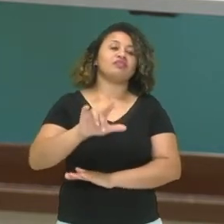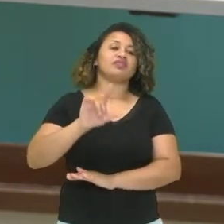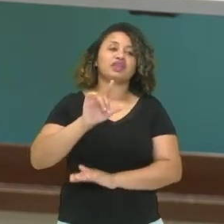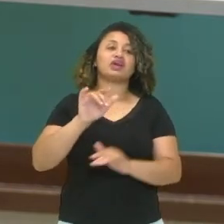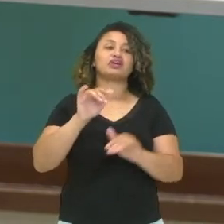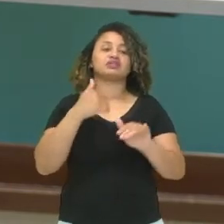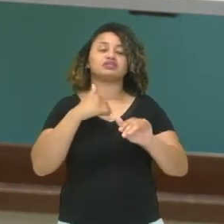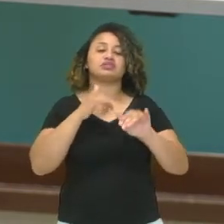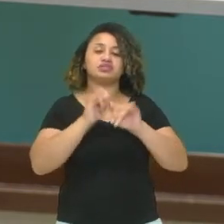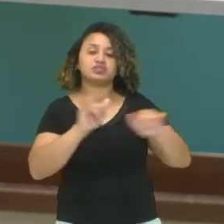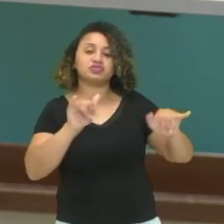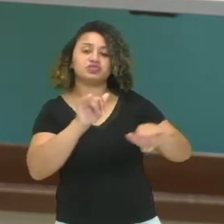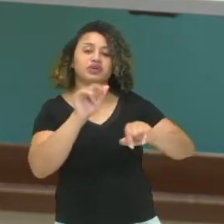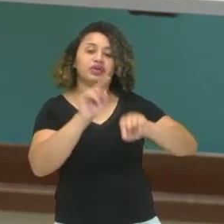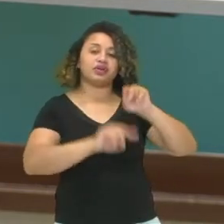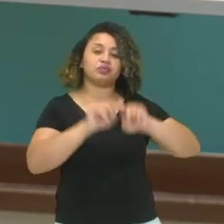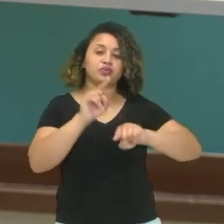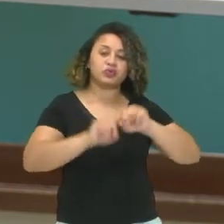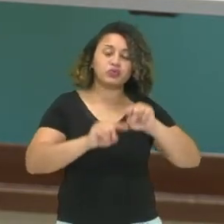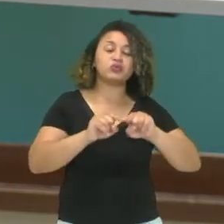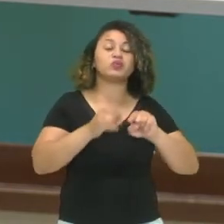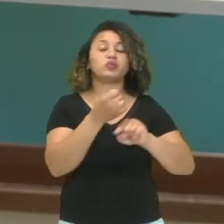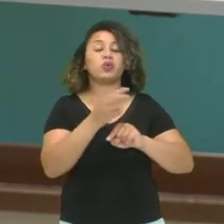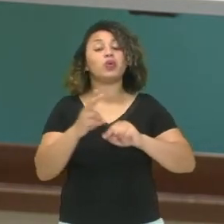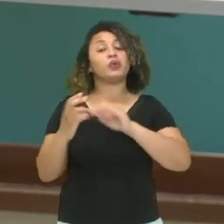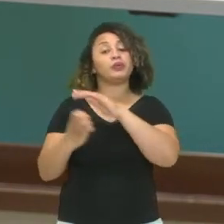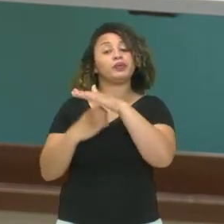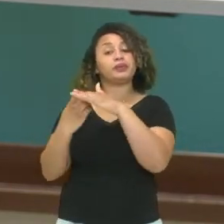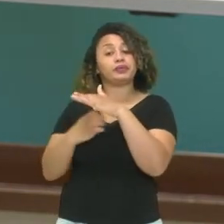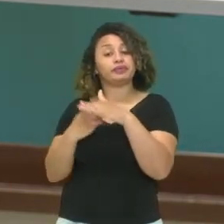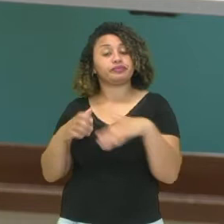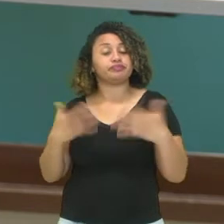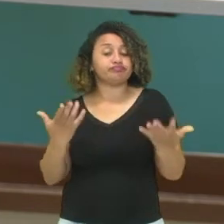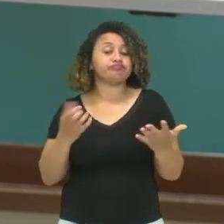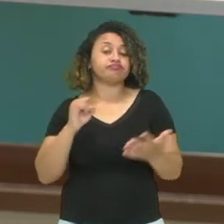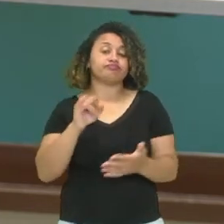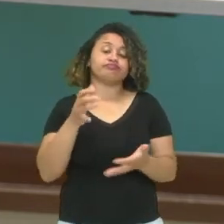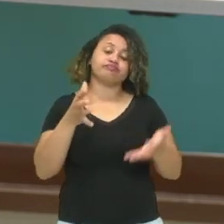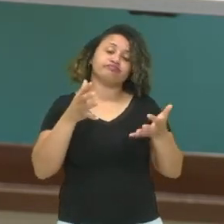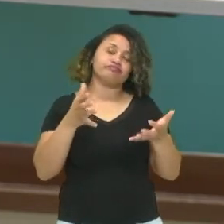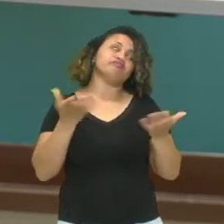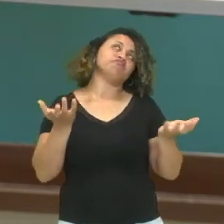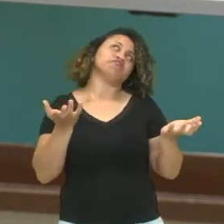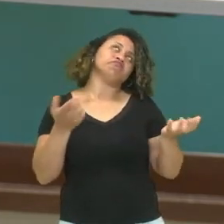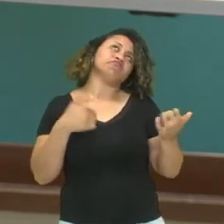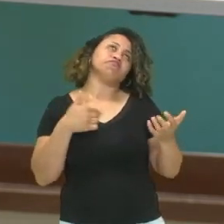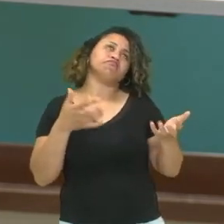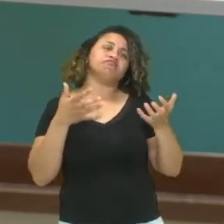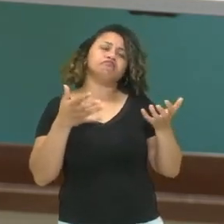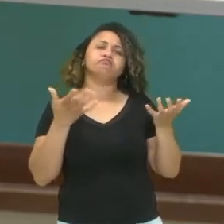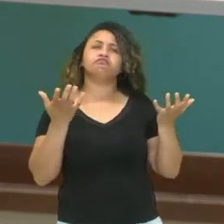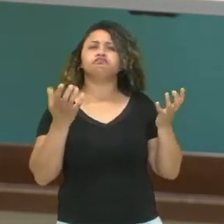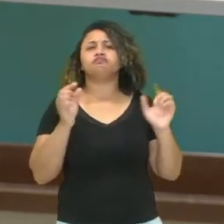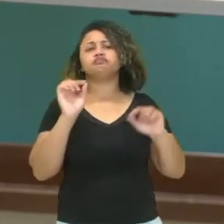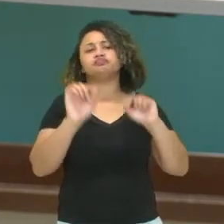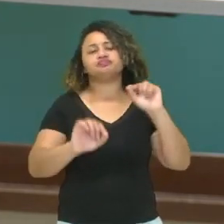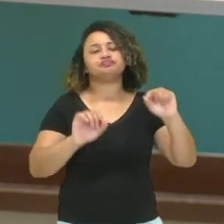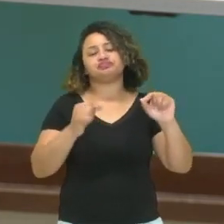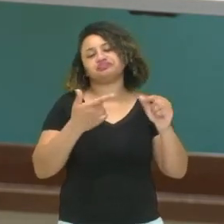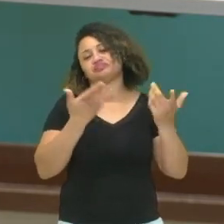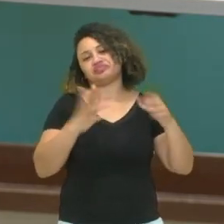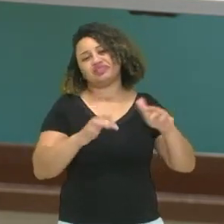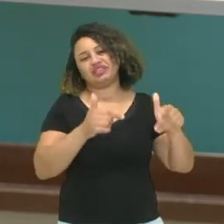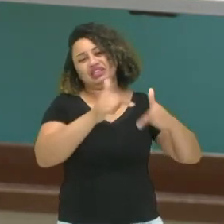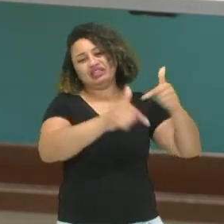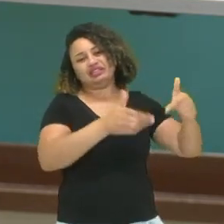de um produto ou do lançamento de uma empresa. Então, quando você quer, eu quero deixar de ser empregado,